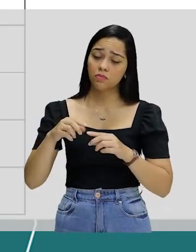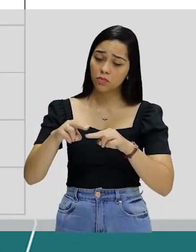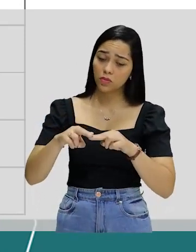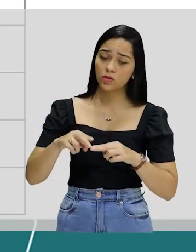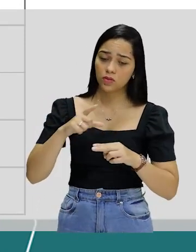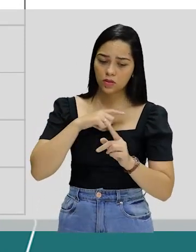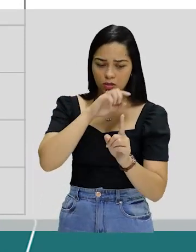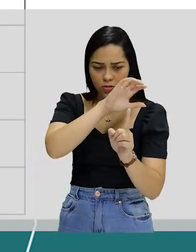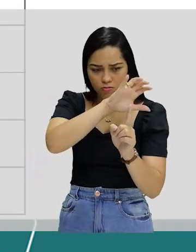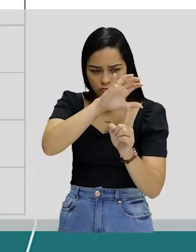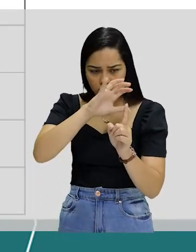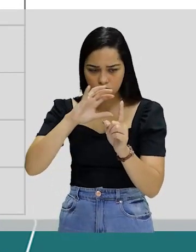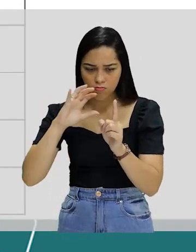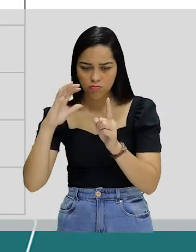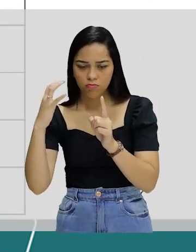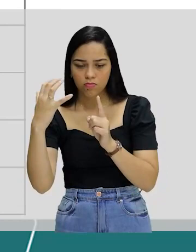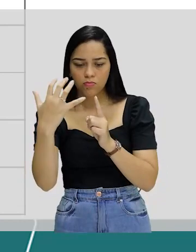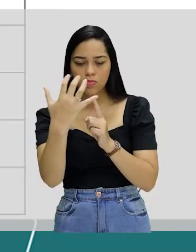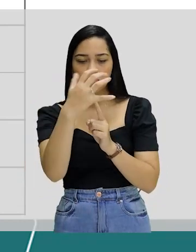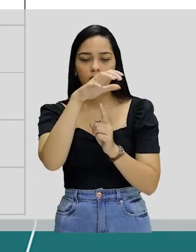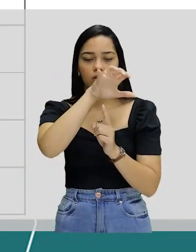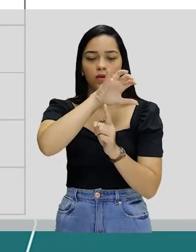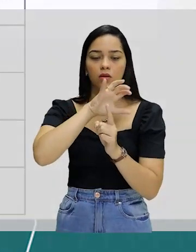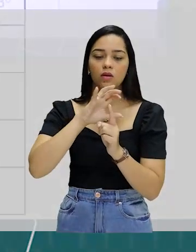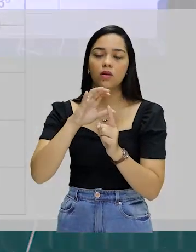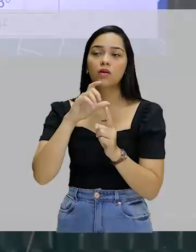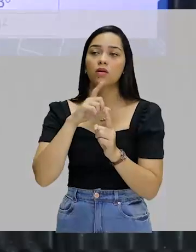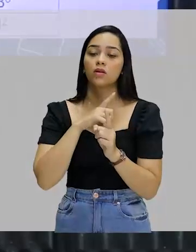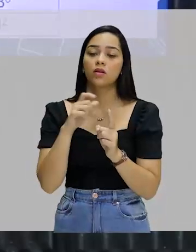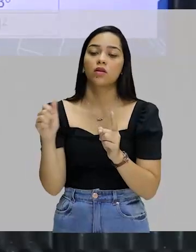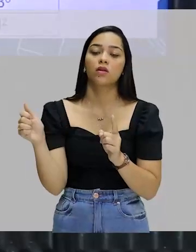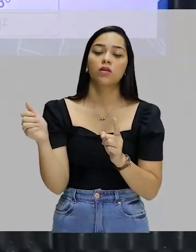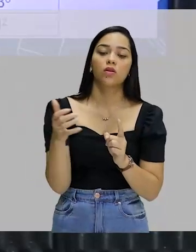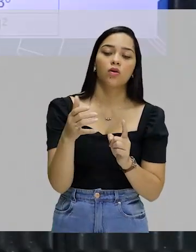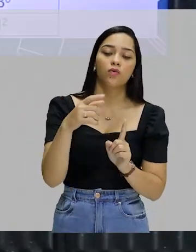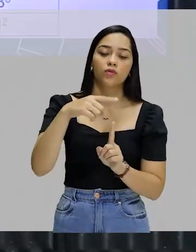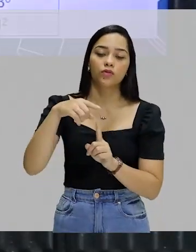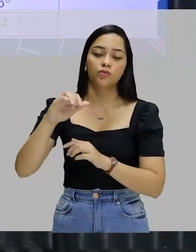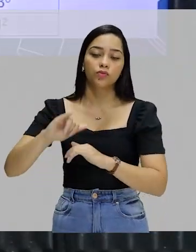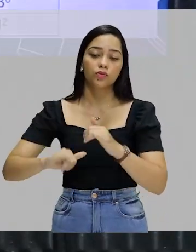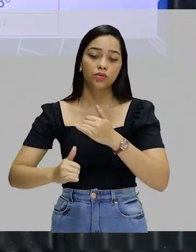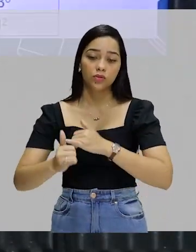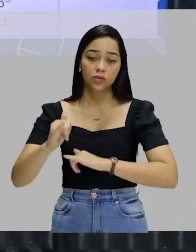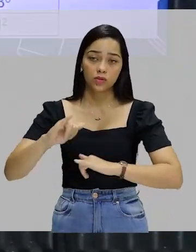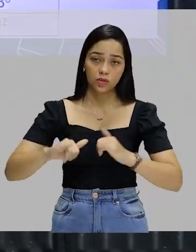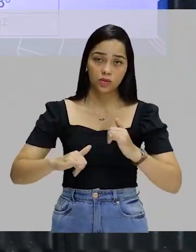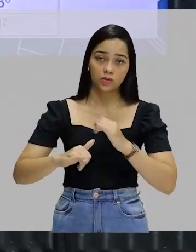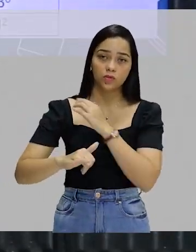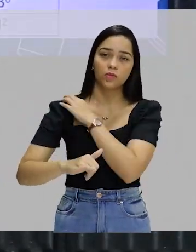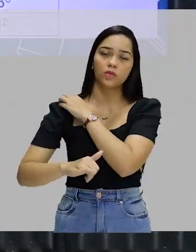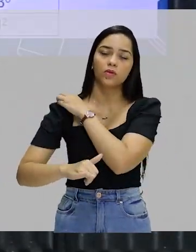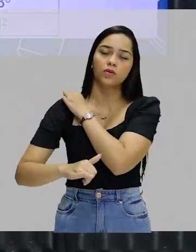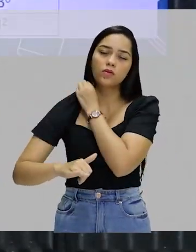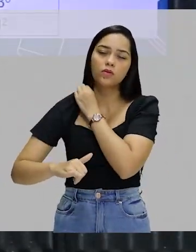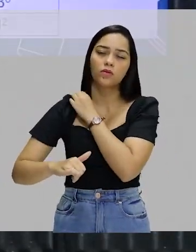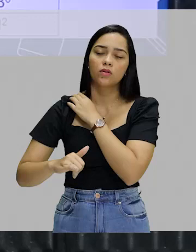desse bombardeamento, desse ataque, gerar novos elementos químicos, gerar um elemento